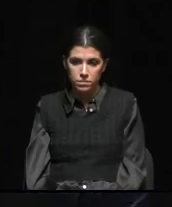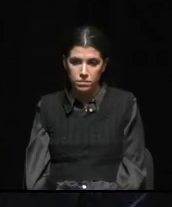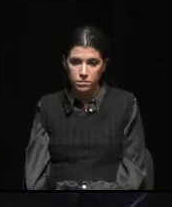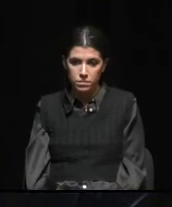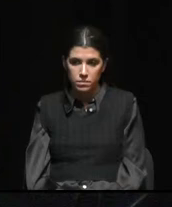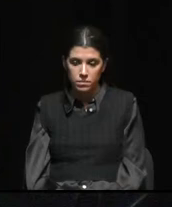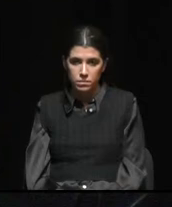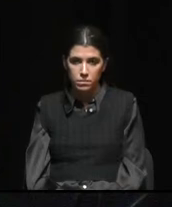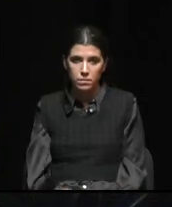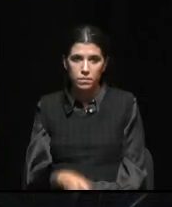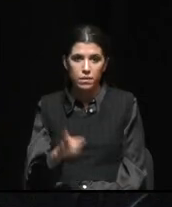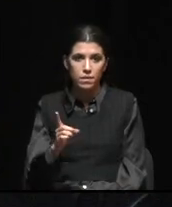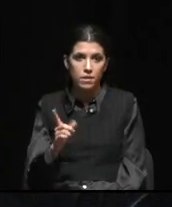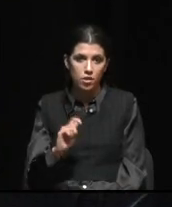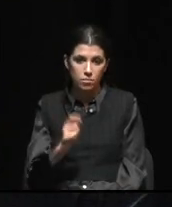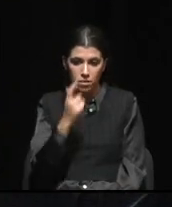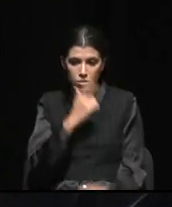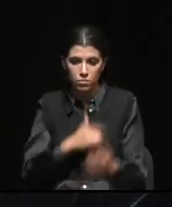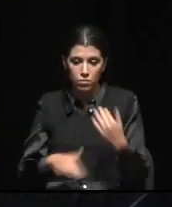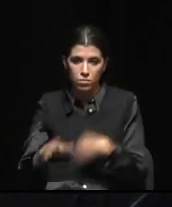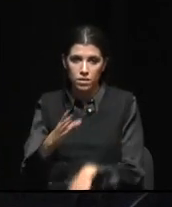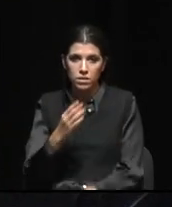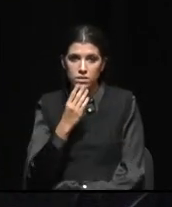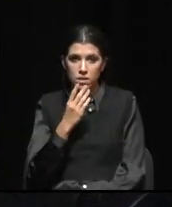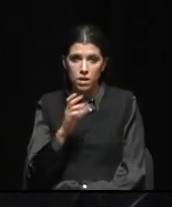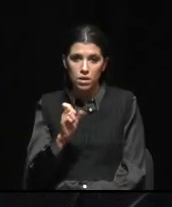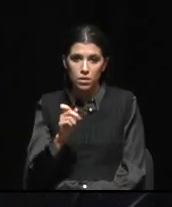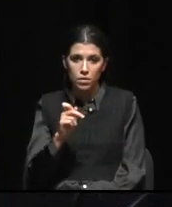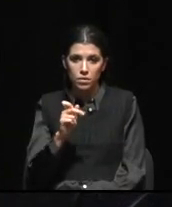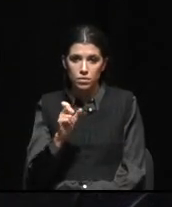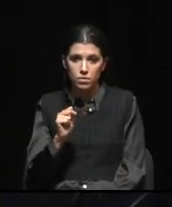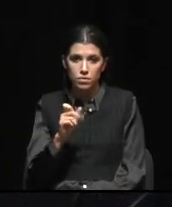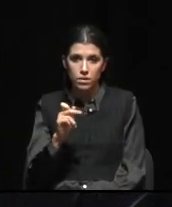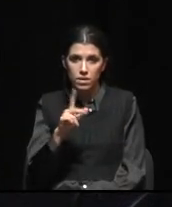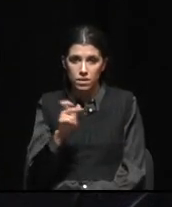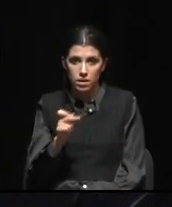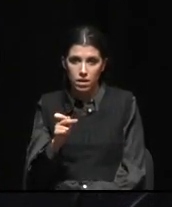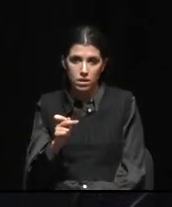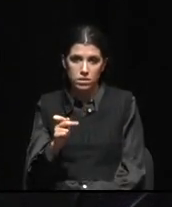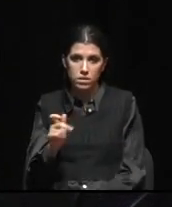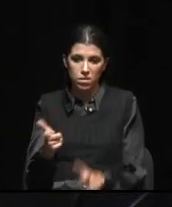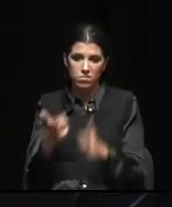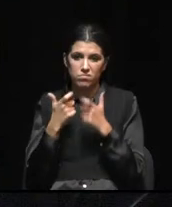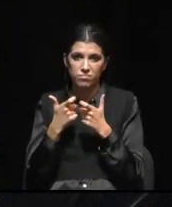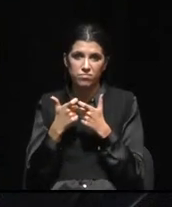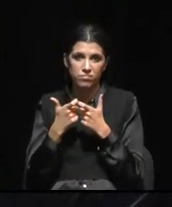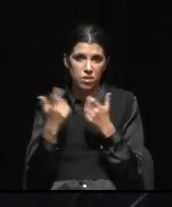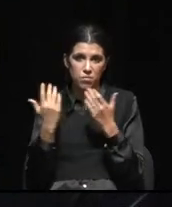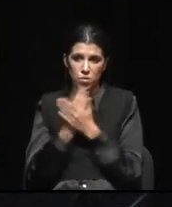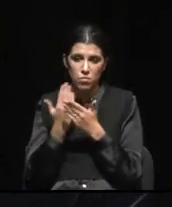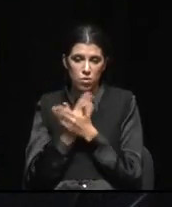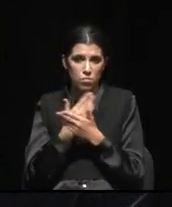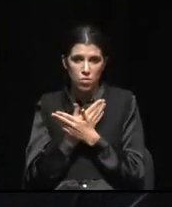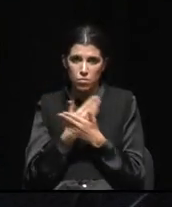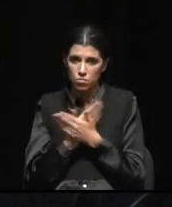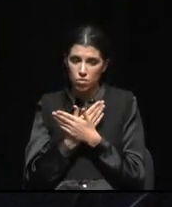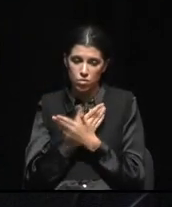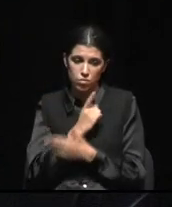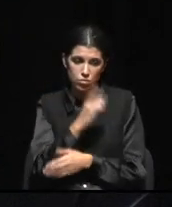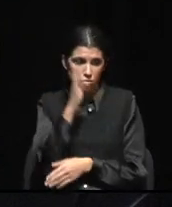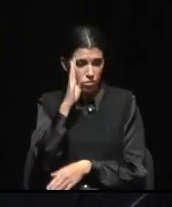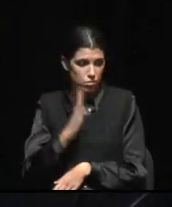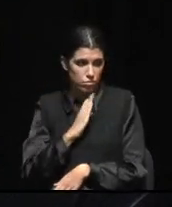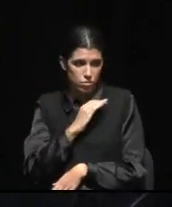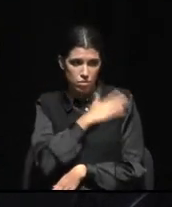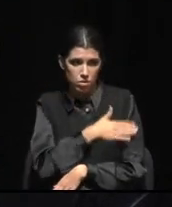há se meses que a população na faixa de gás é sujeita a um bloqueio e a uma dizimação inaceitáveis por parte do Exército de israelita depois